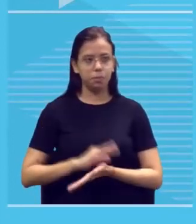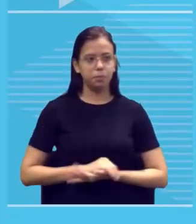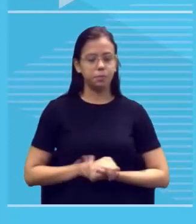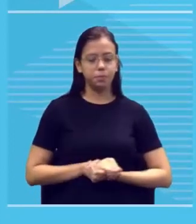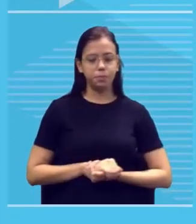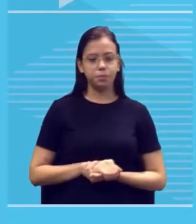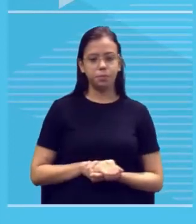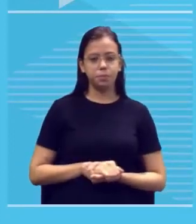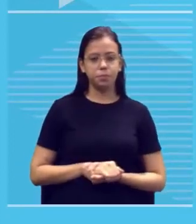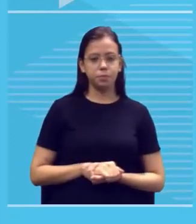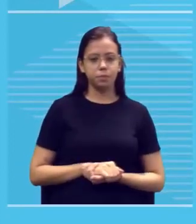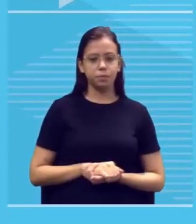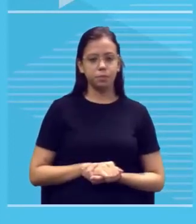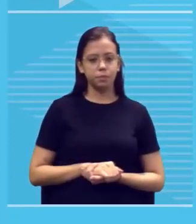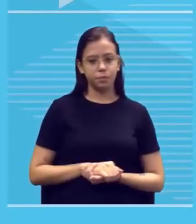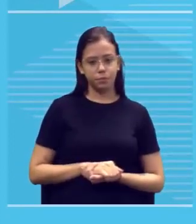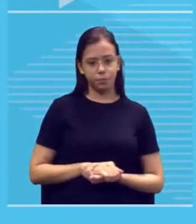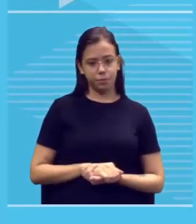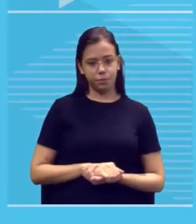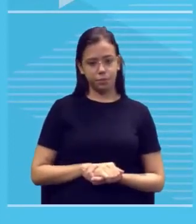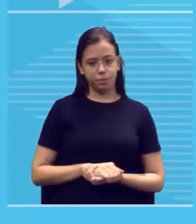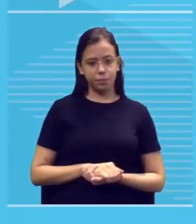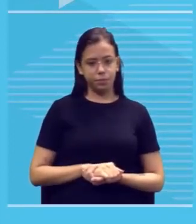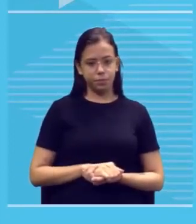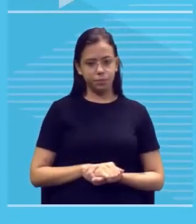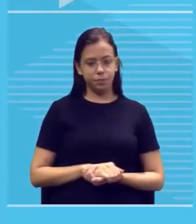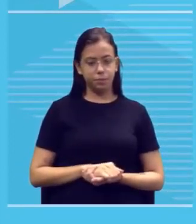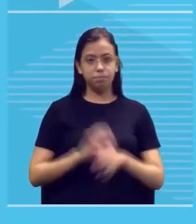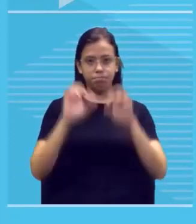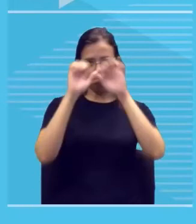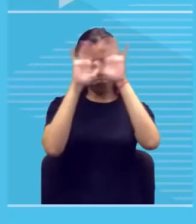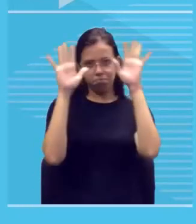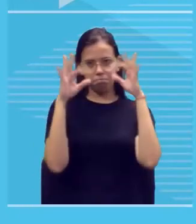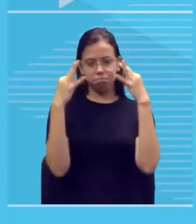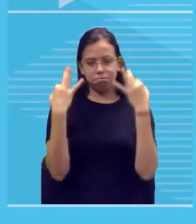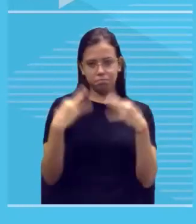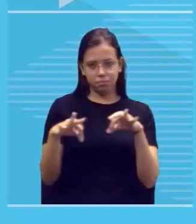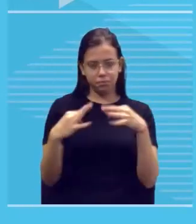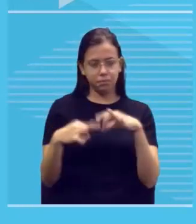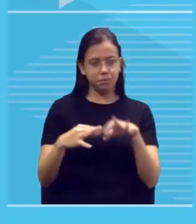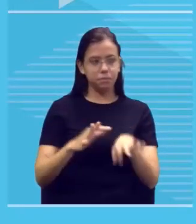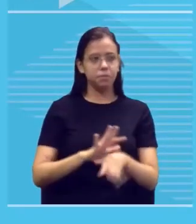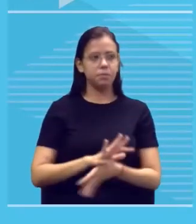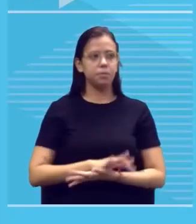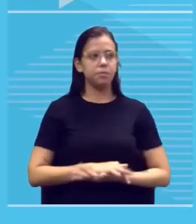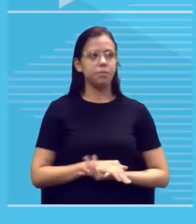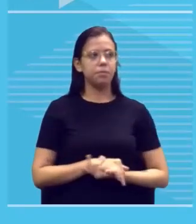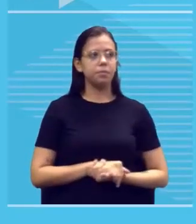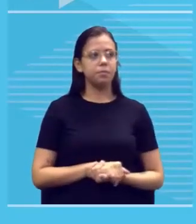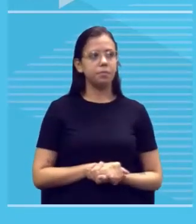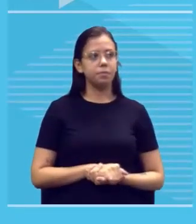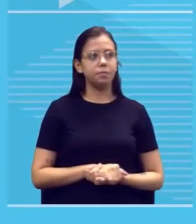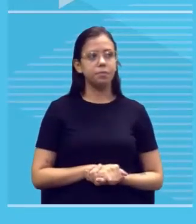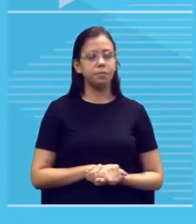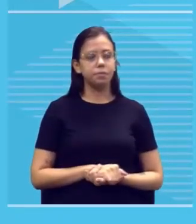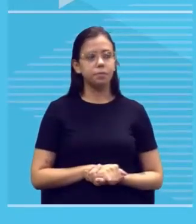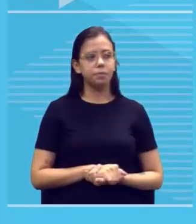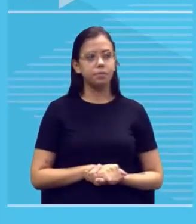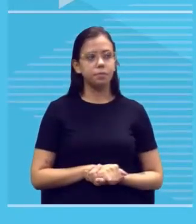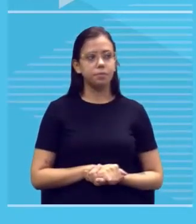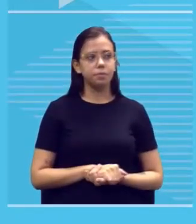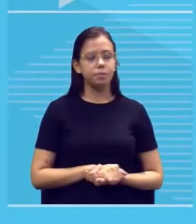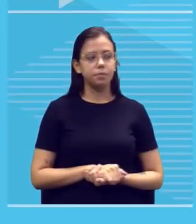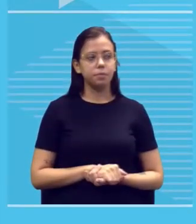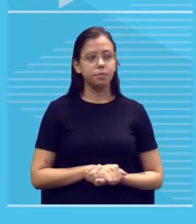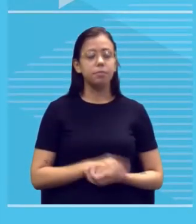Épico Ok Ficou claro né a partir do comando o comando da questão